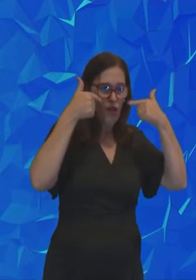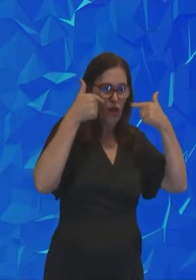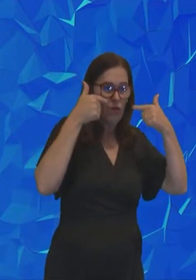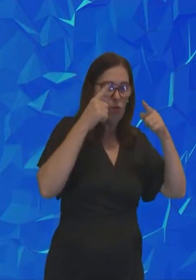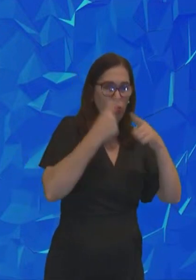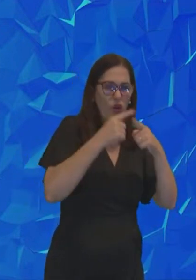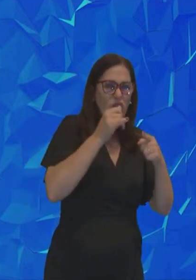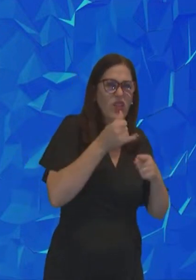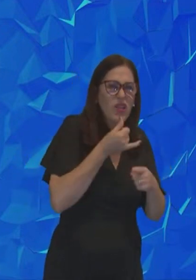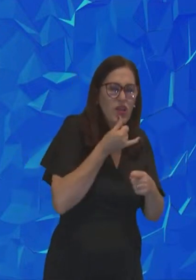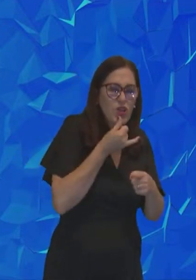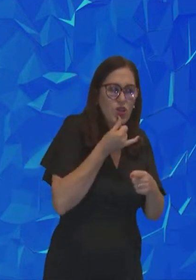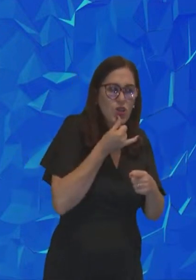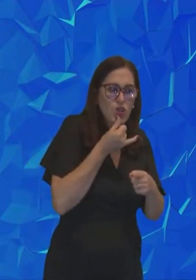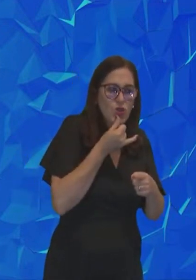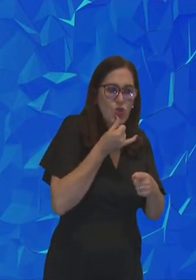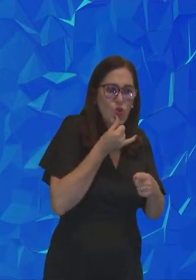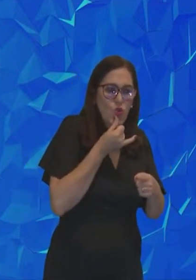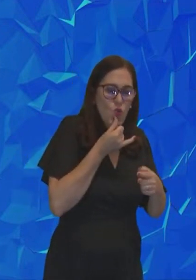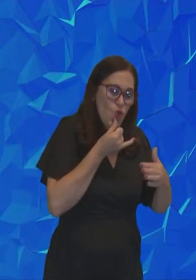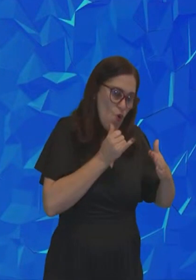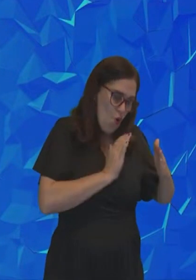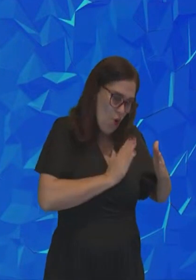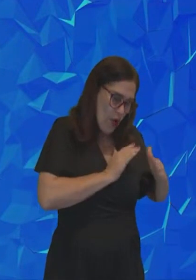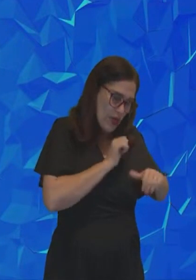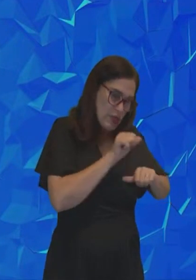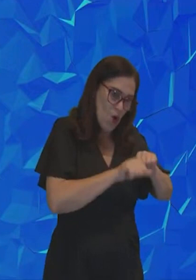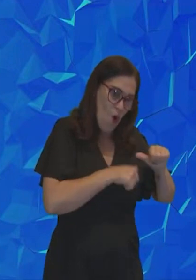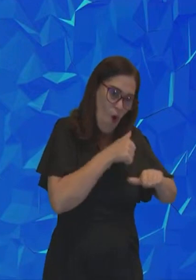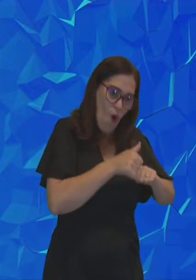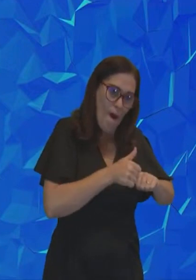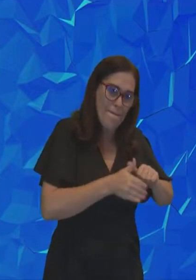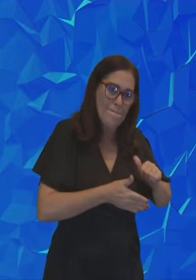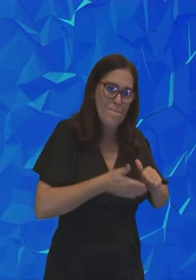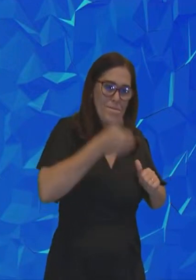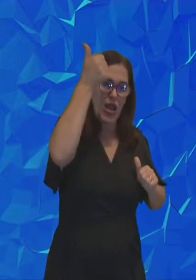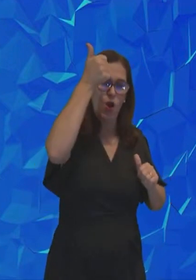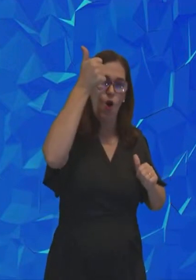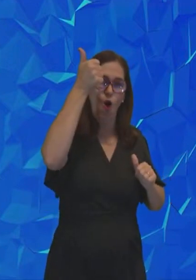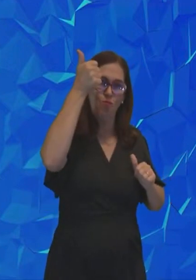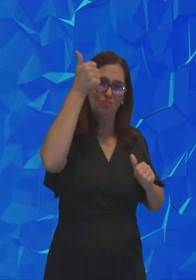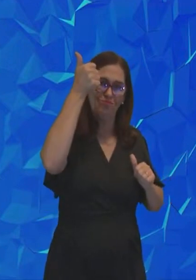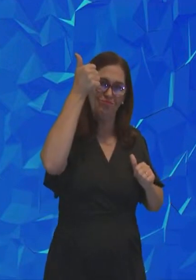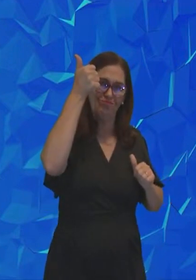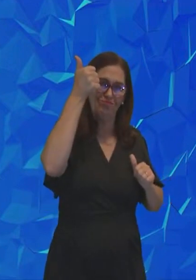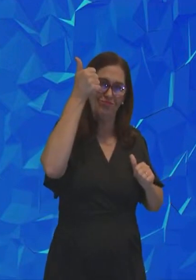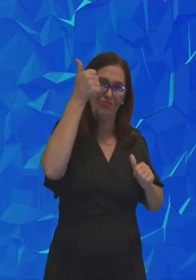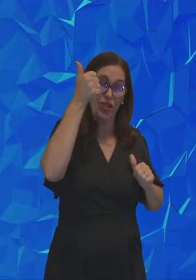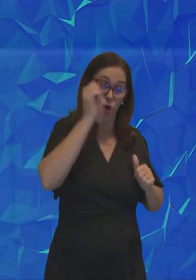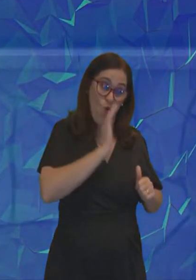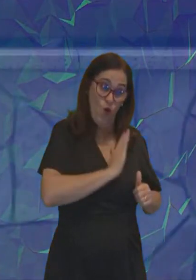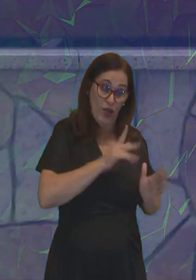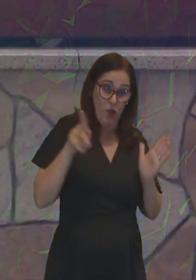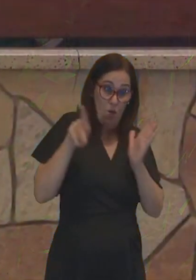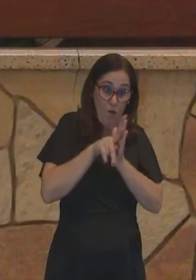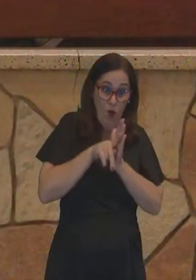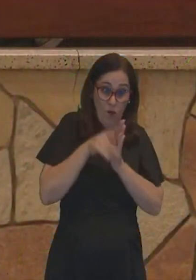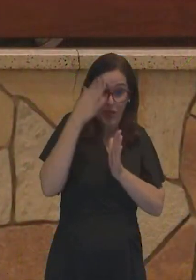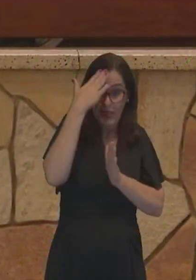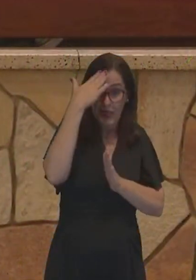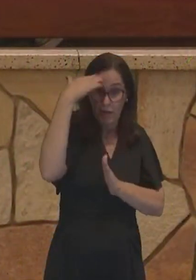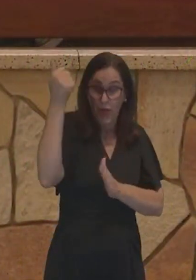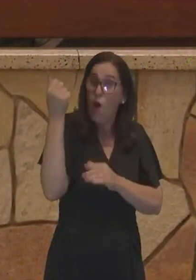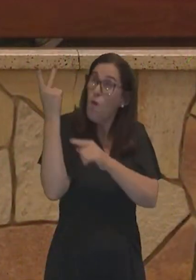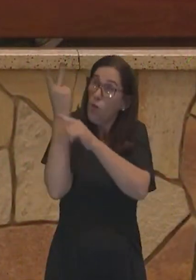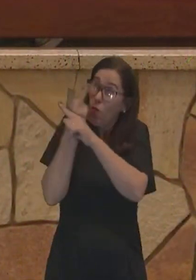melhor o coração. E ele diz no verso 4, o coração de quem é sábio, o coração de quem